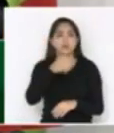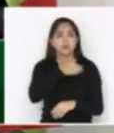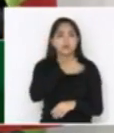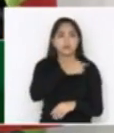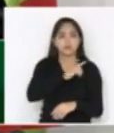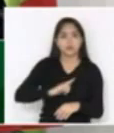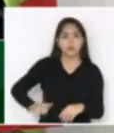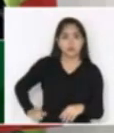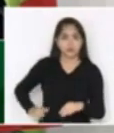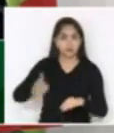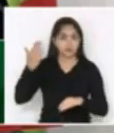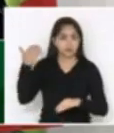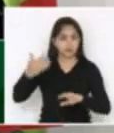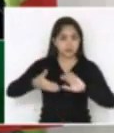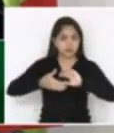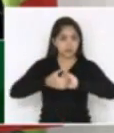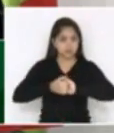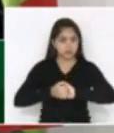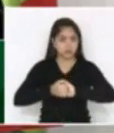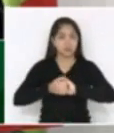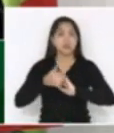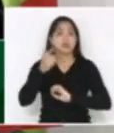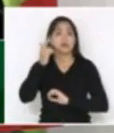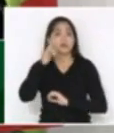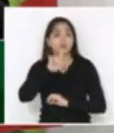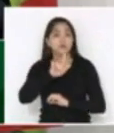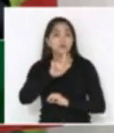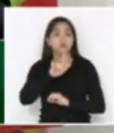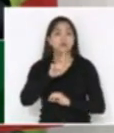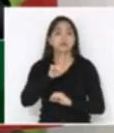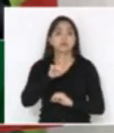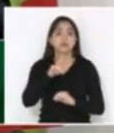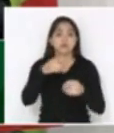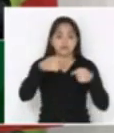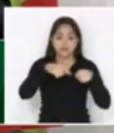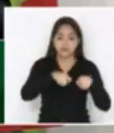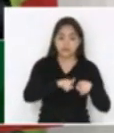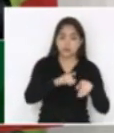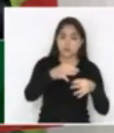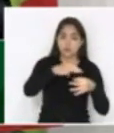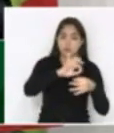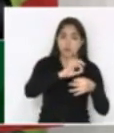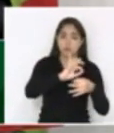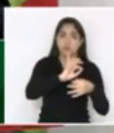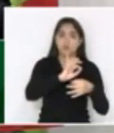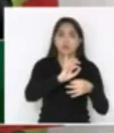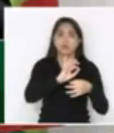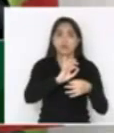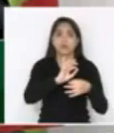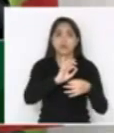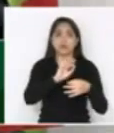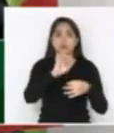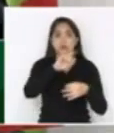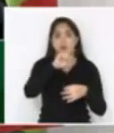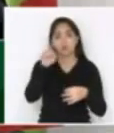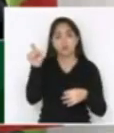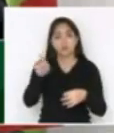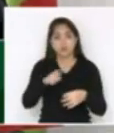Henrique da Silveira, conseguiu fazer um convênio, né, com o ex-prefeito